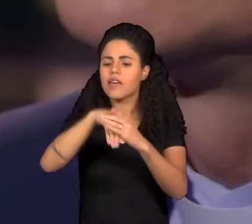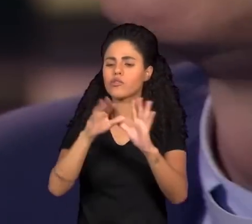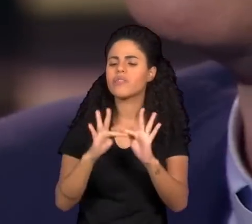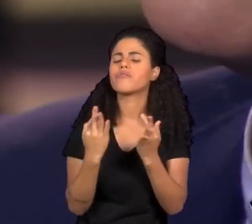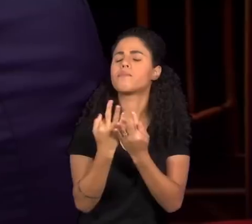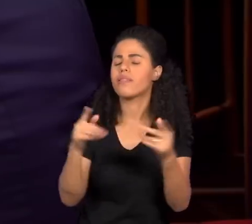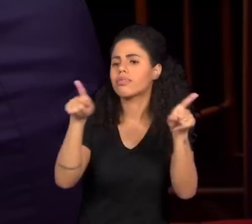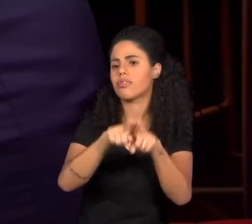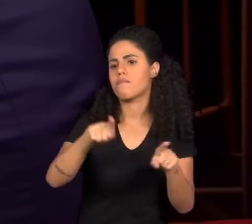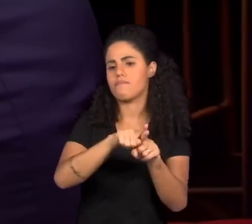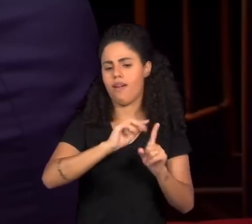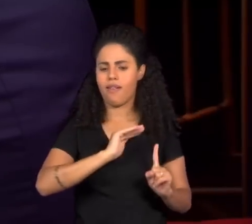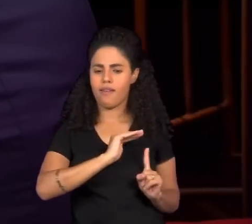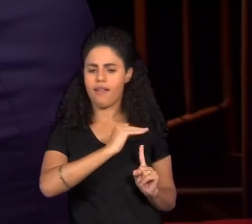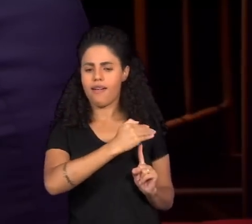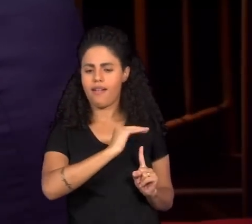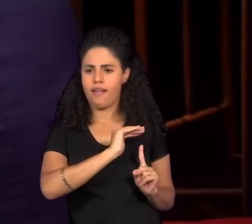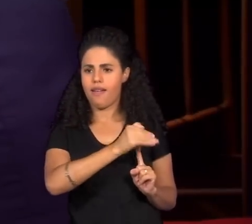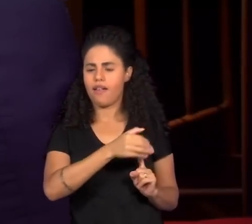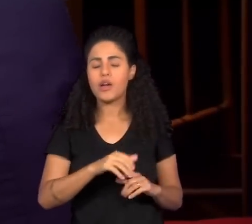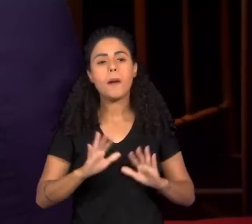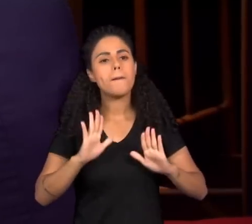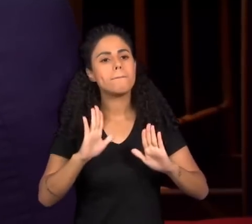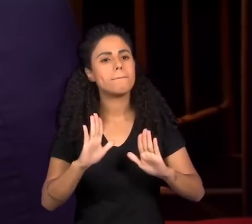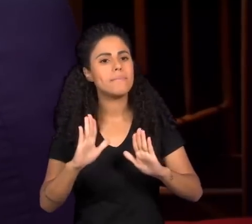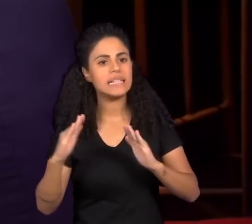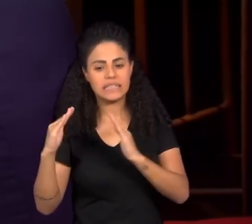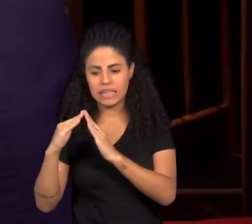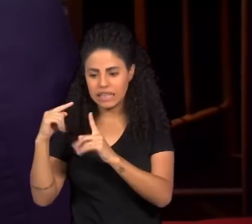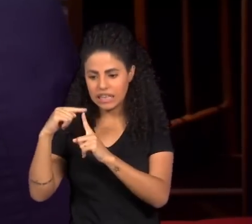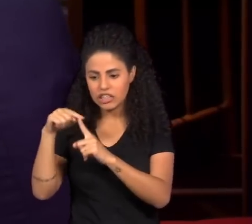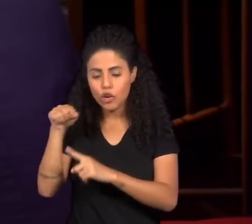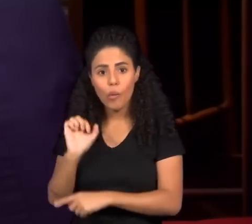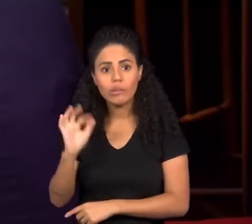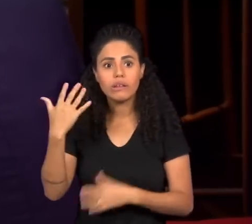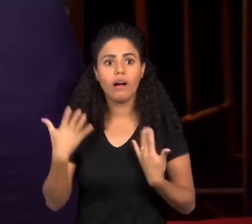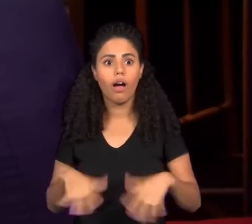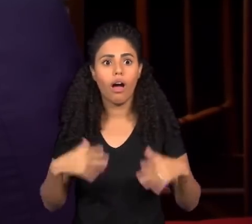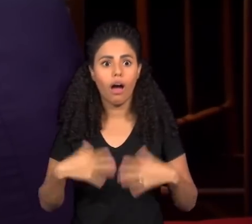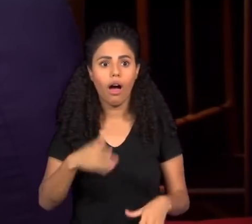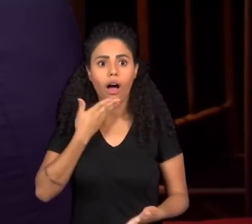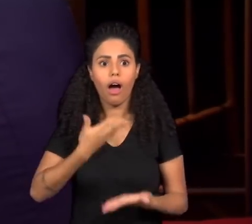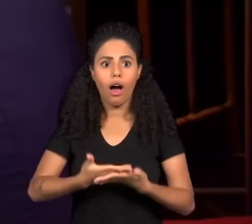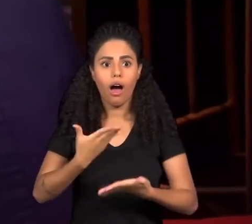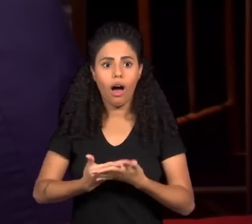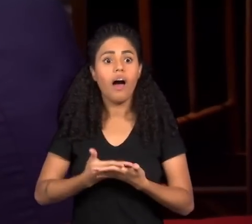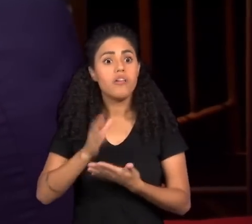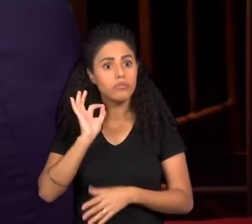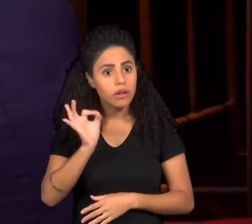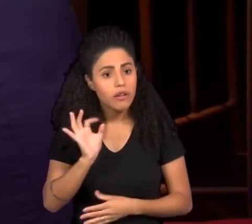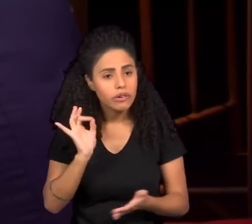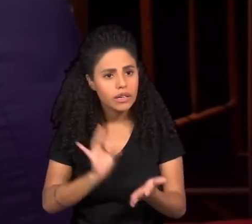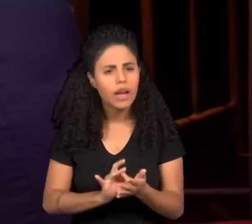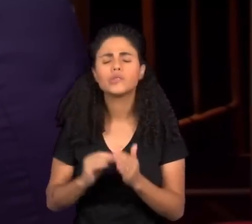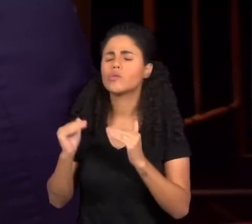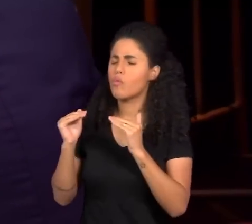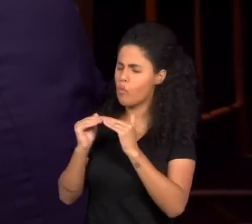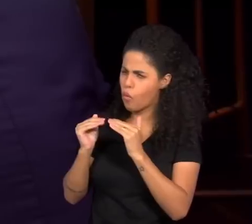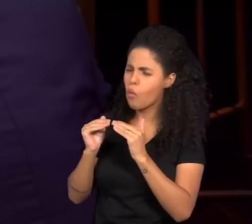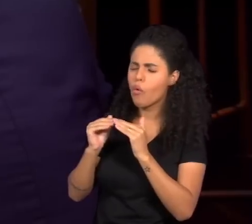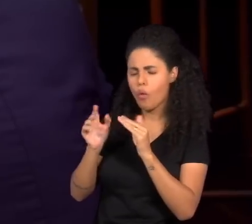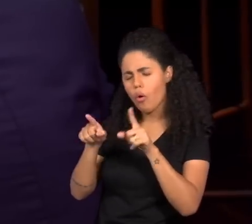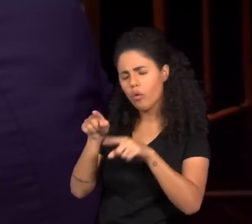Sim. É que quando acontece com a igreja, a gente fica muito impactado. Você concorda? Claro, concordo com você. E eu sou